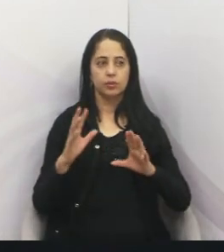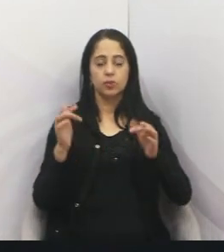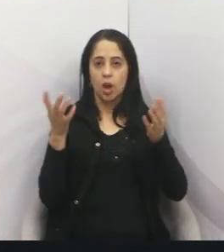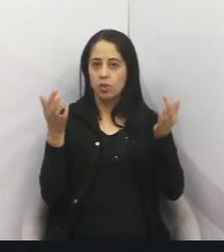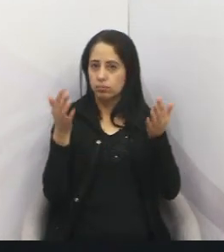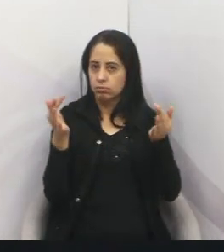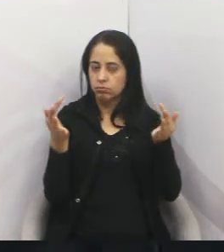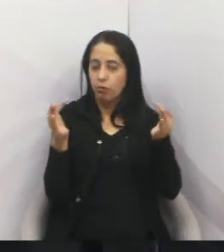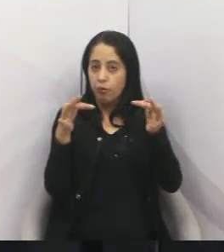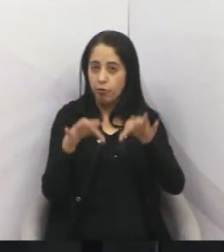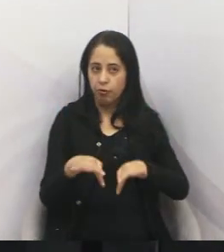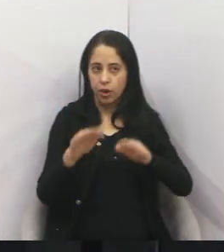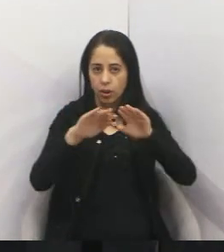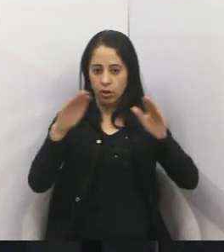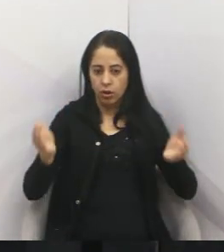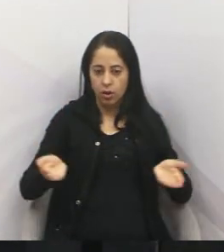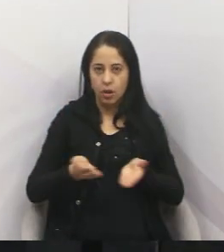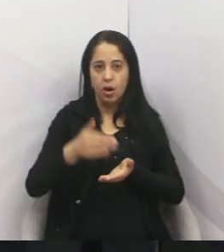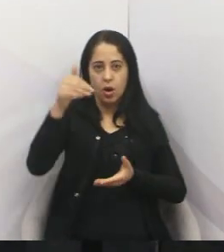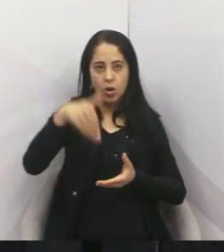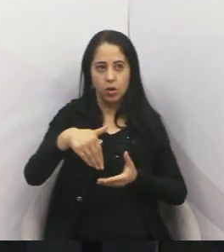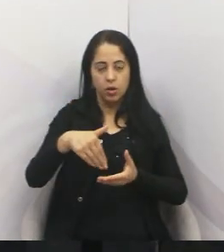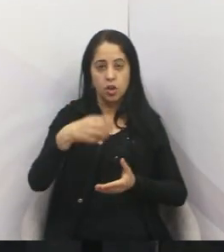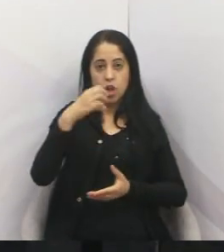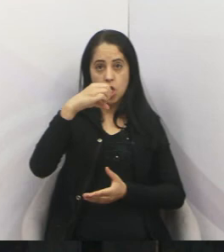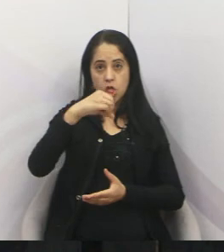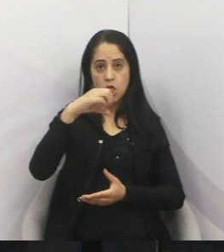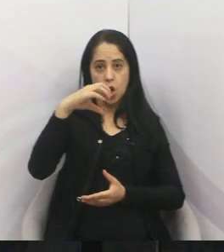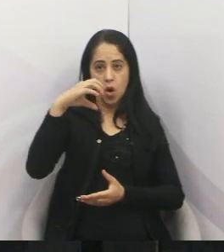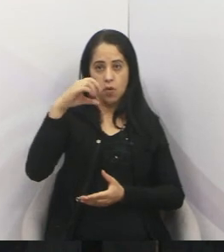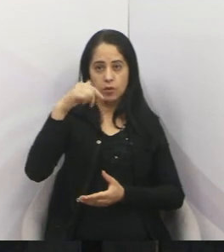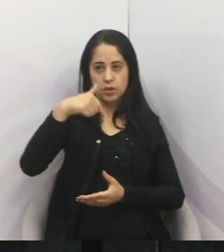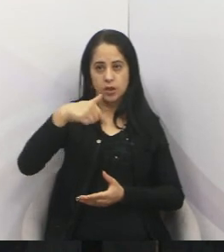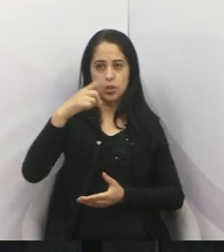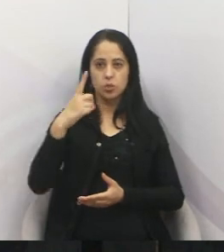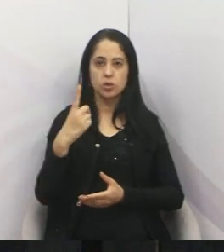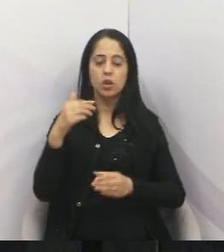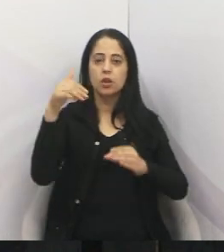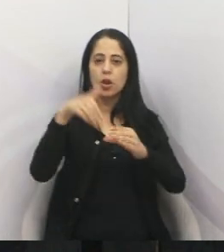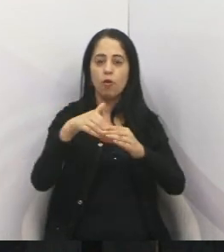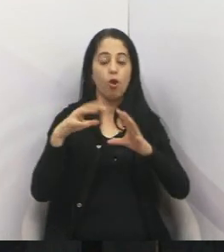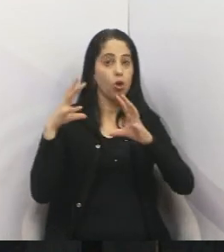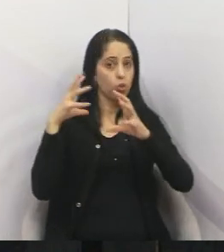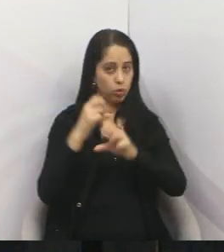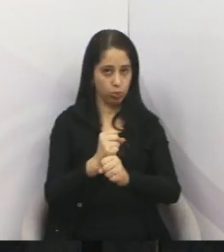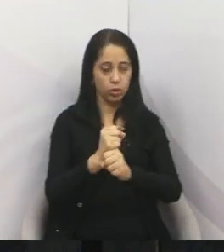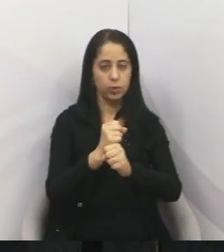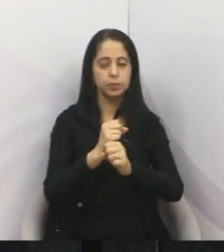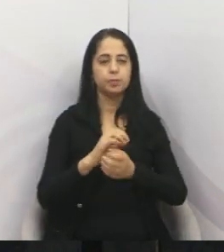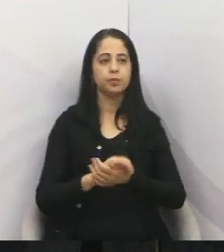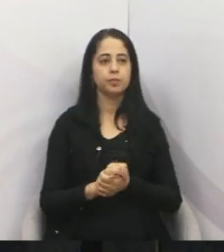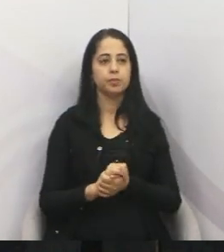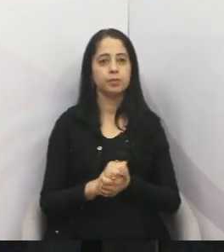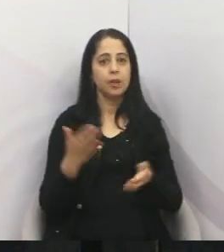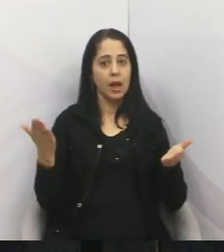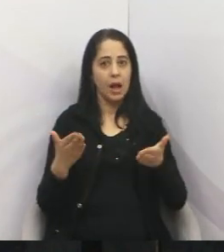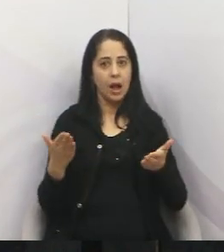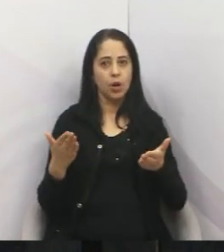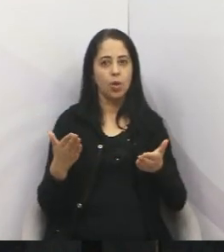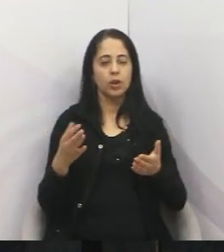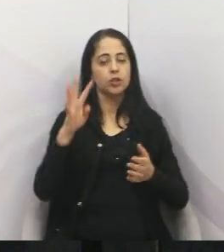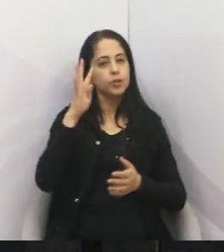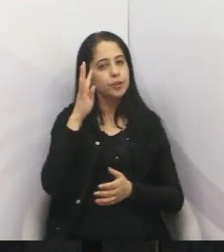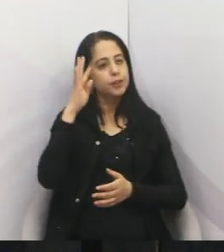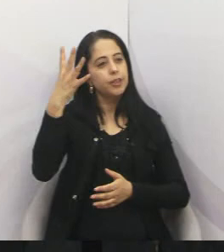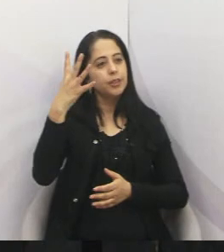Terminamos as urnas e foram computados 971 votos ao total. Agora nós vamos